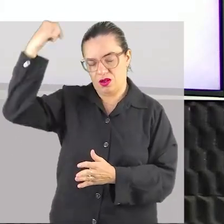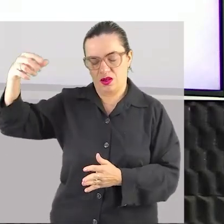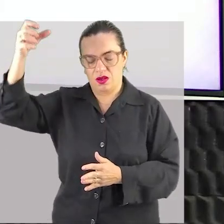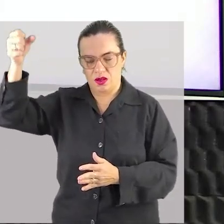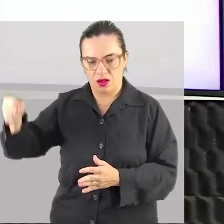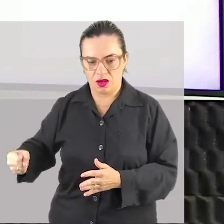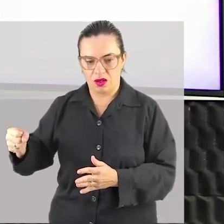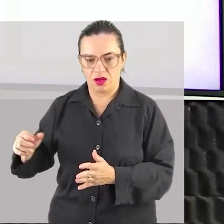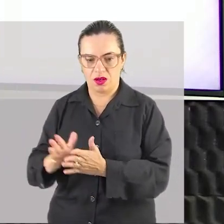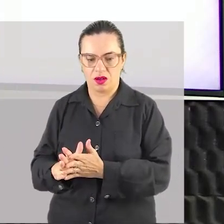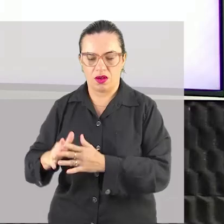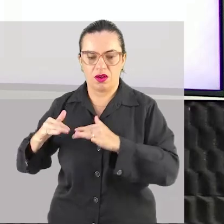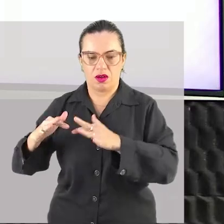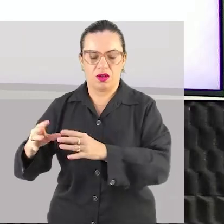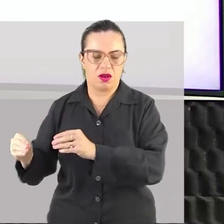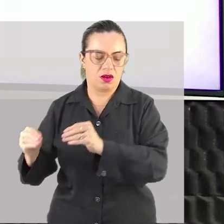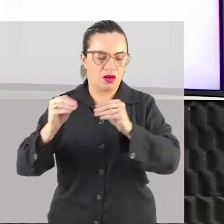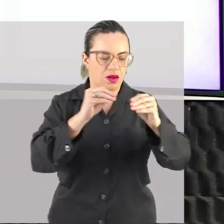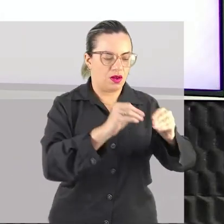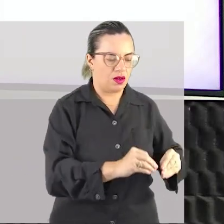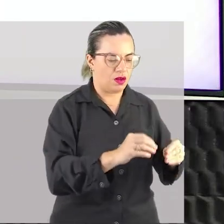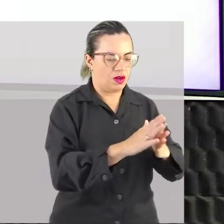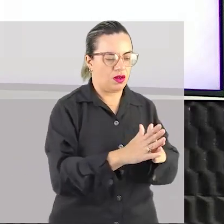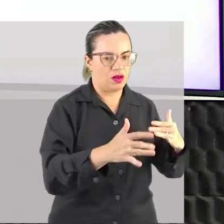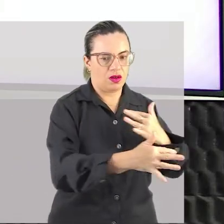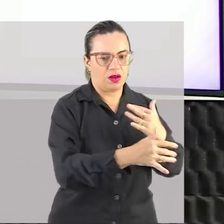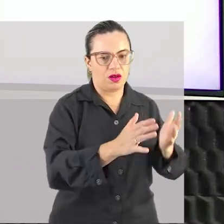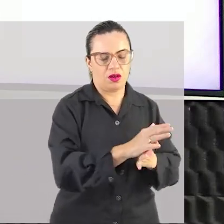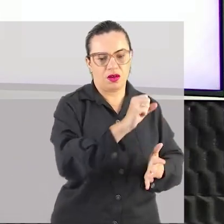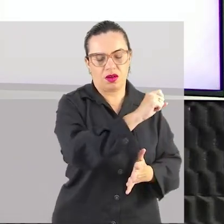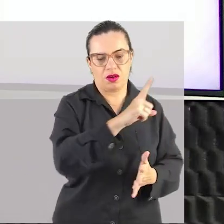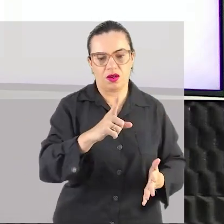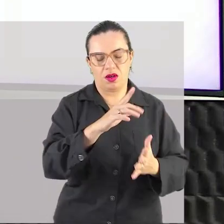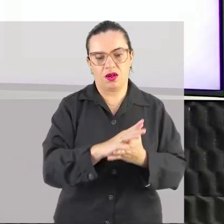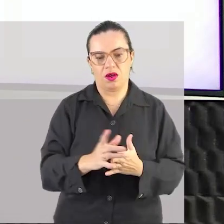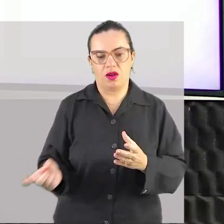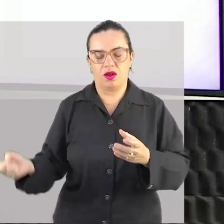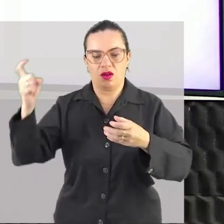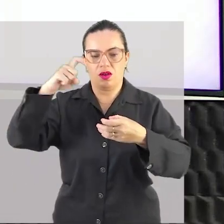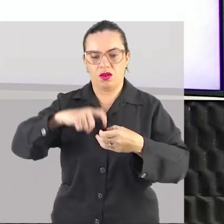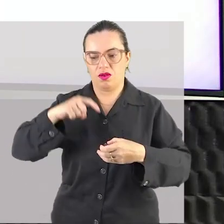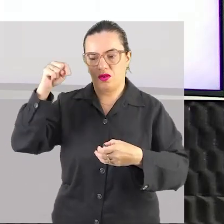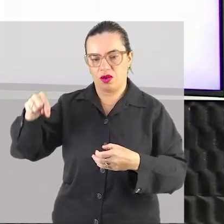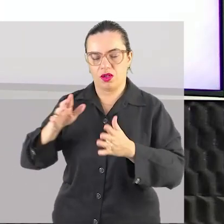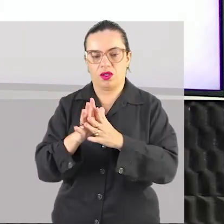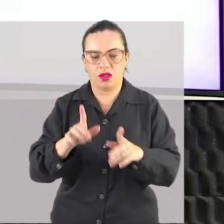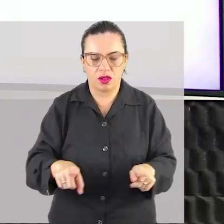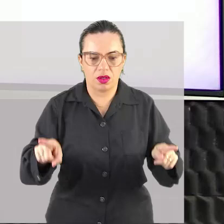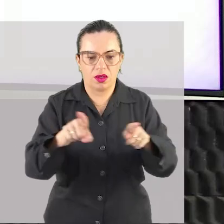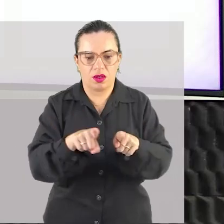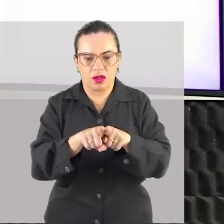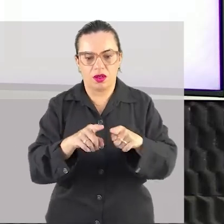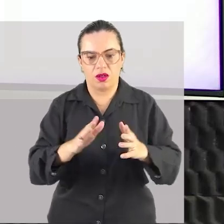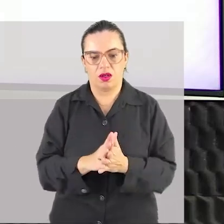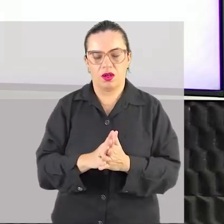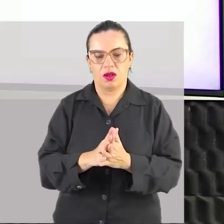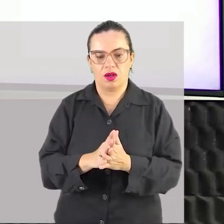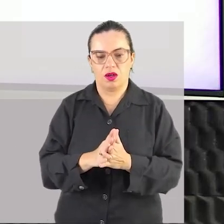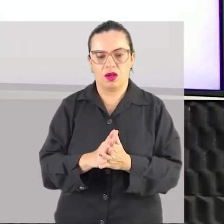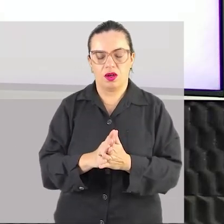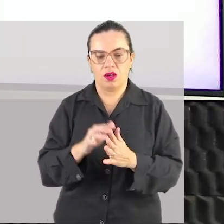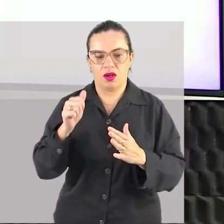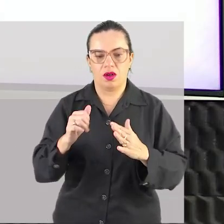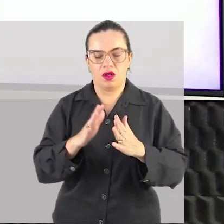manhã e volta para Ribamar paraa sua casa todo dia ao final da tarde então você faz migração pendular mesmo sendo